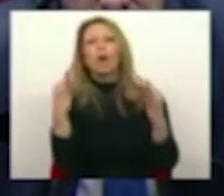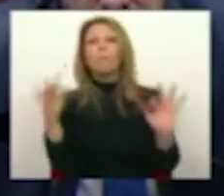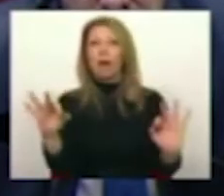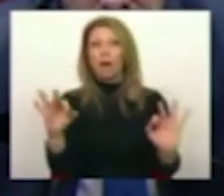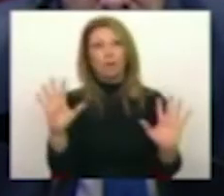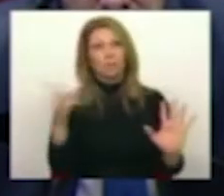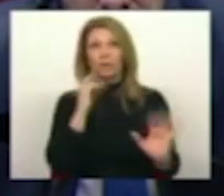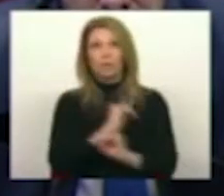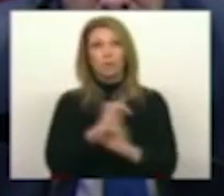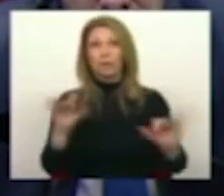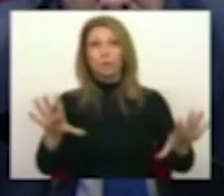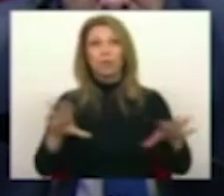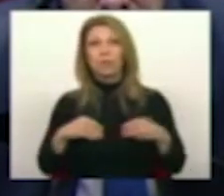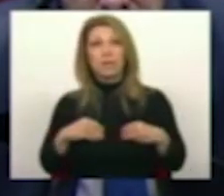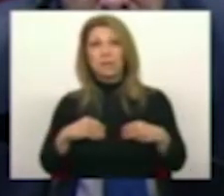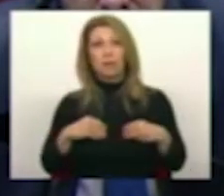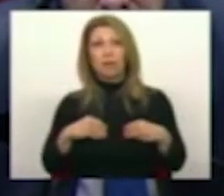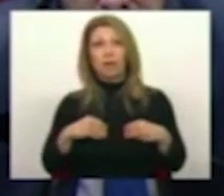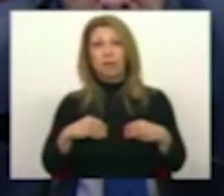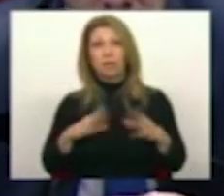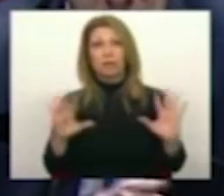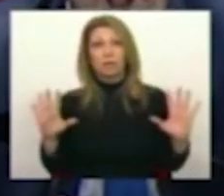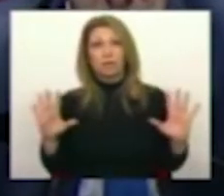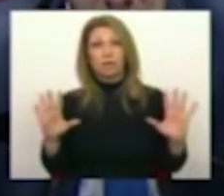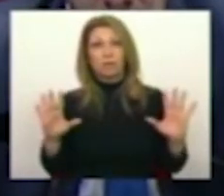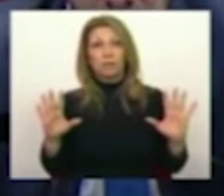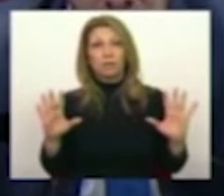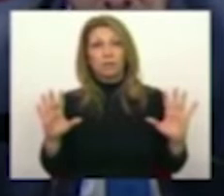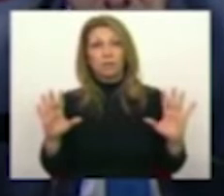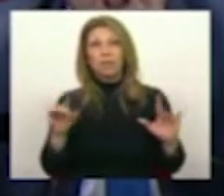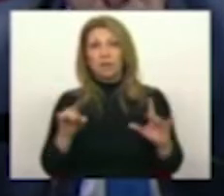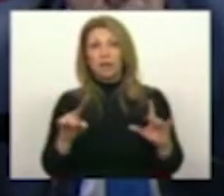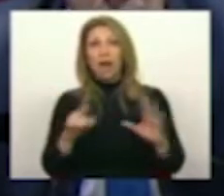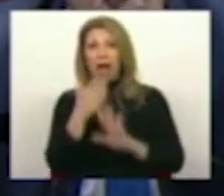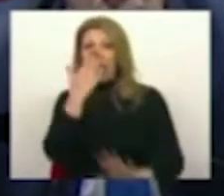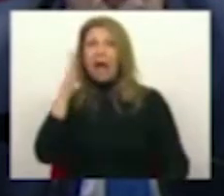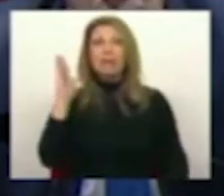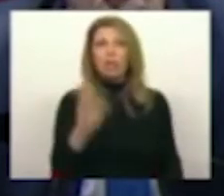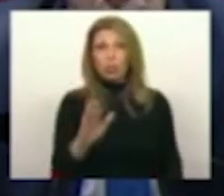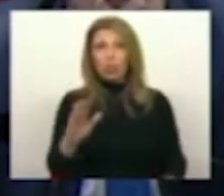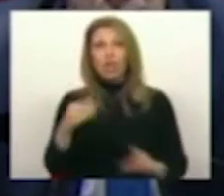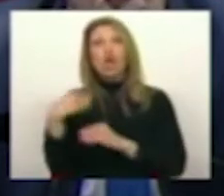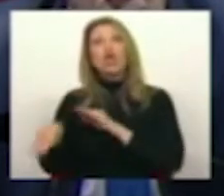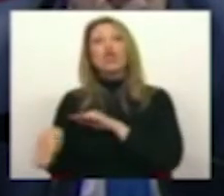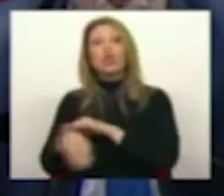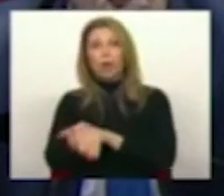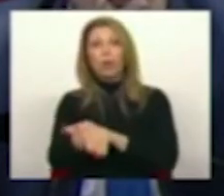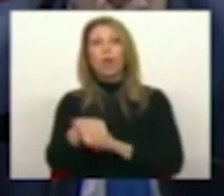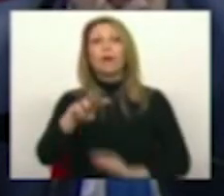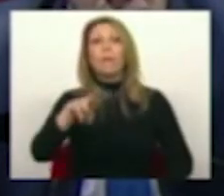absolutamente inaceitáveis, são intoleráveis, e a reação do jogador Marega foi exemplar do ponto de vista